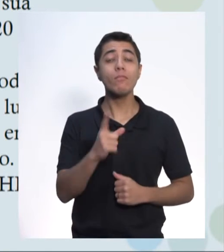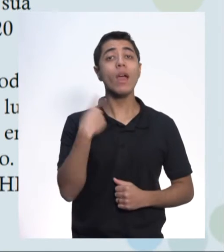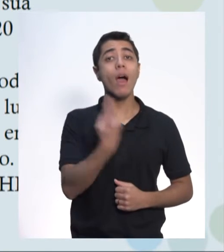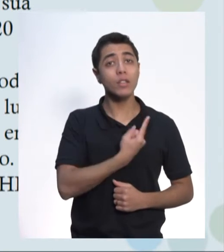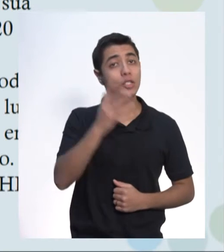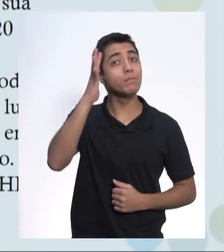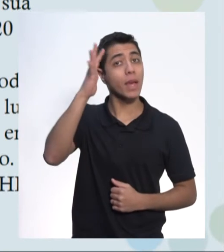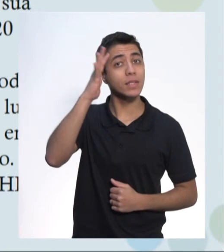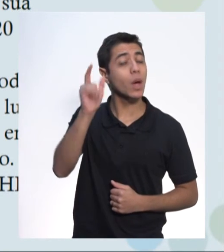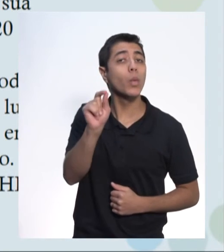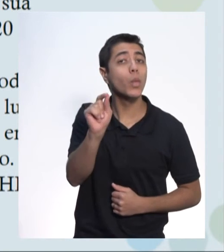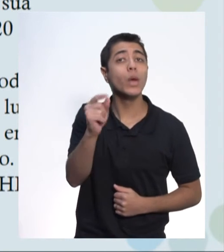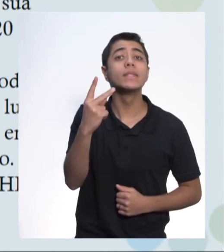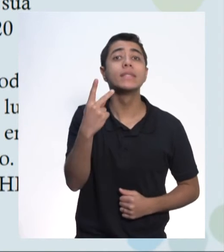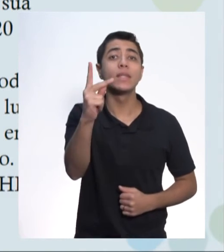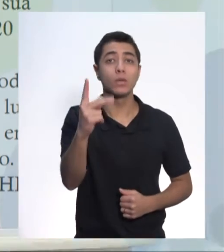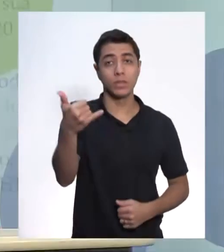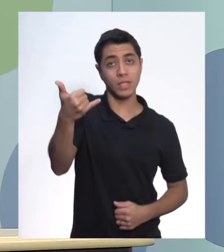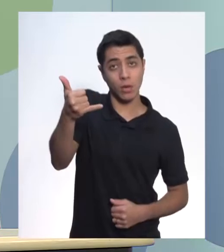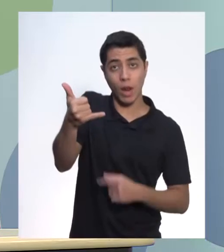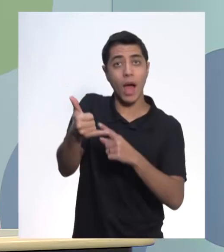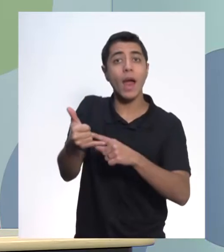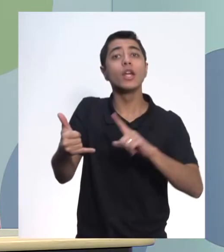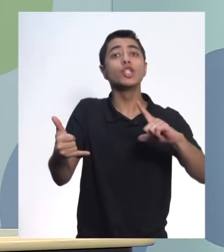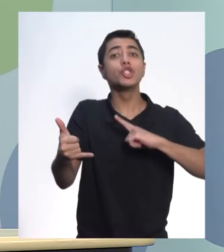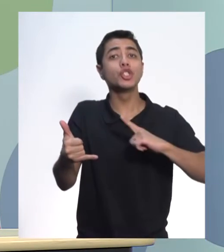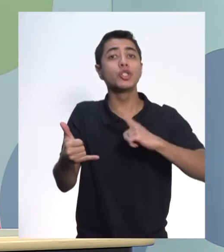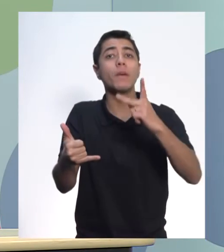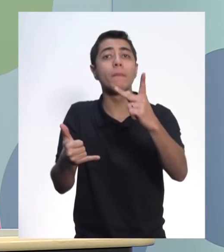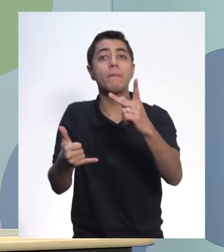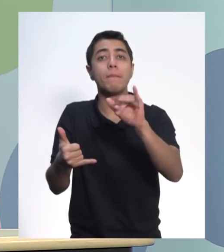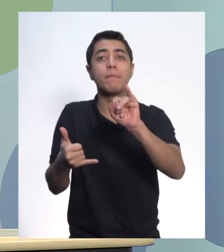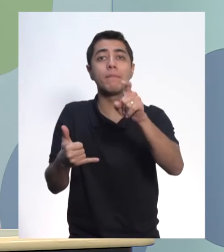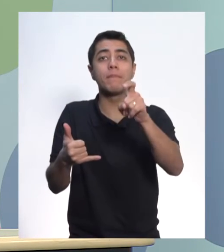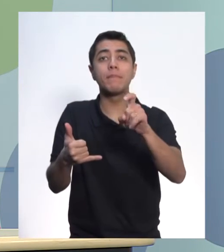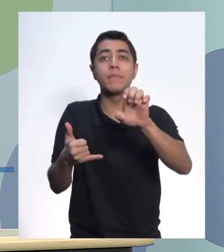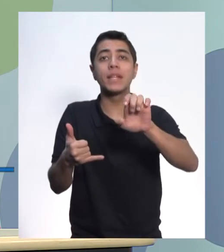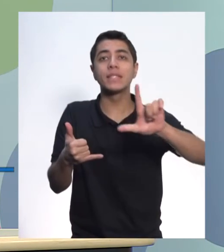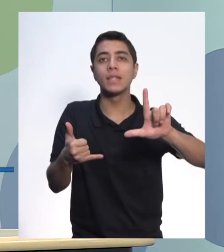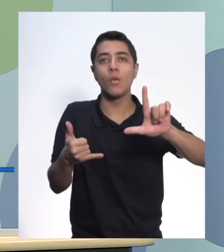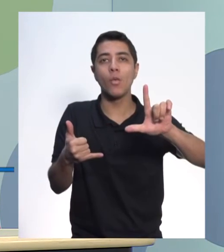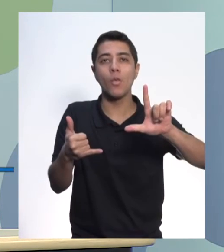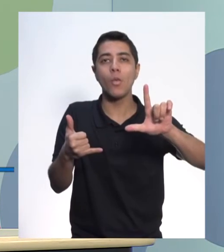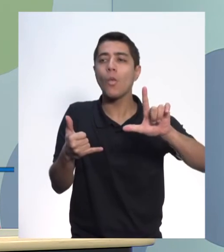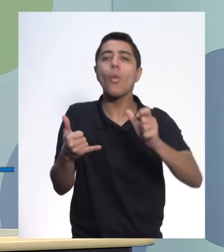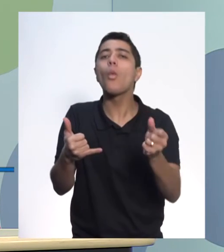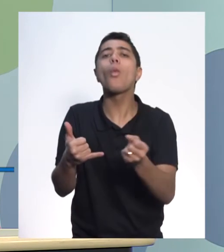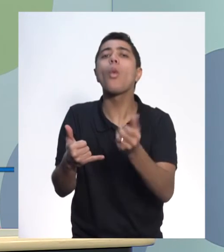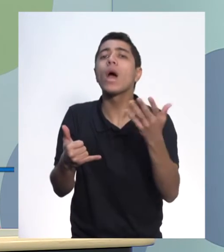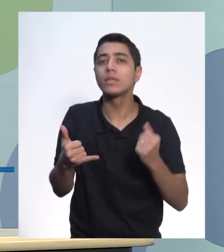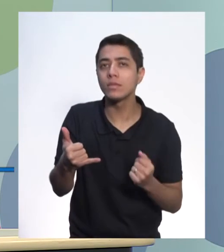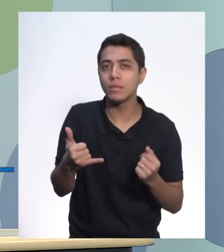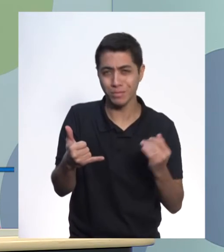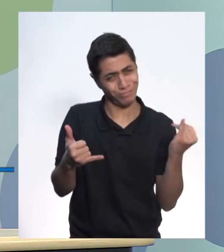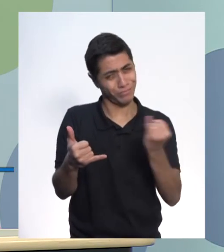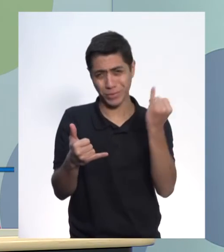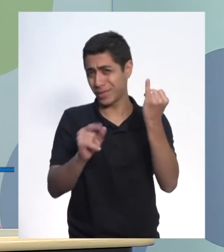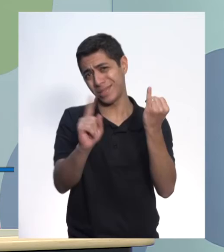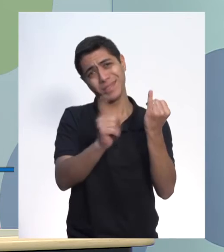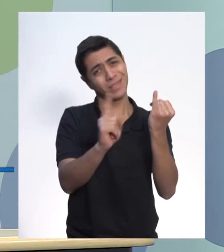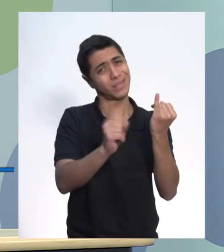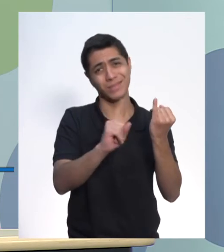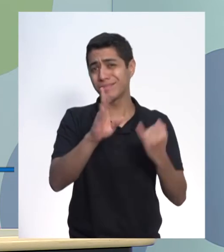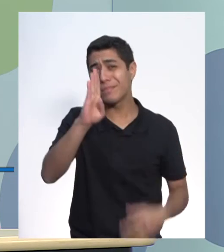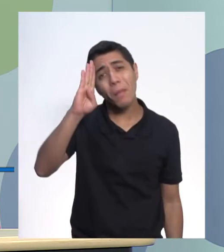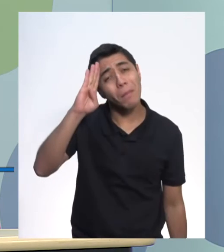quantidade de pixels que o meu celular tem. Isso não é o que é importante. Na verdade, o que vai relacionar com a qualidade do seu celular, a primeira coisa é o ISO.